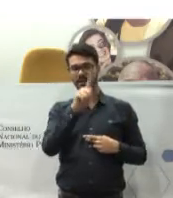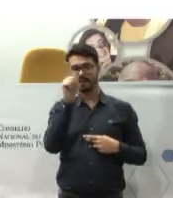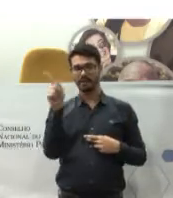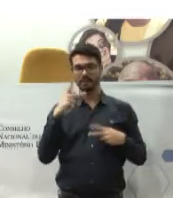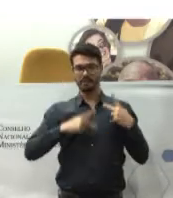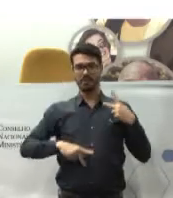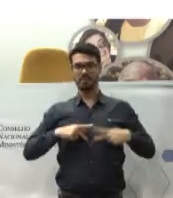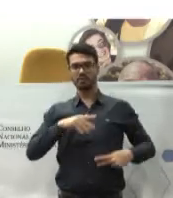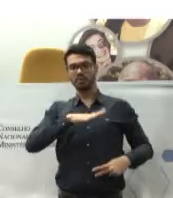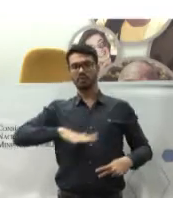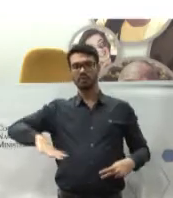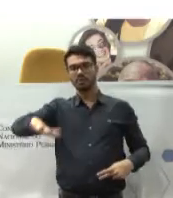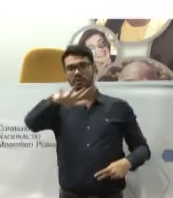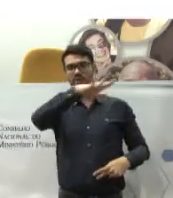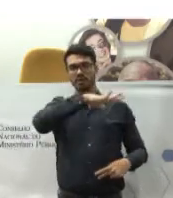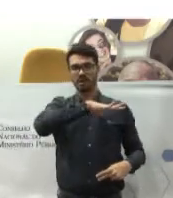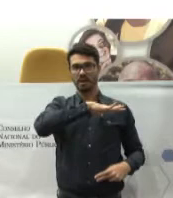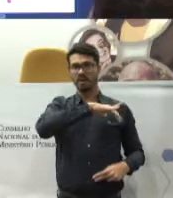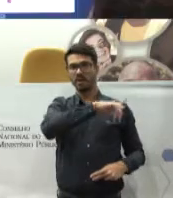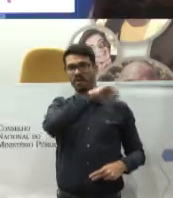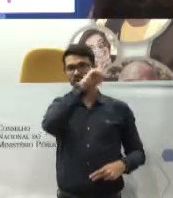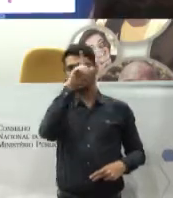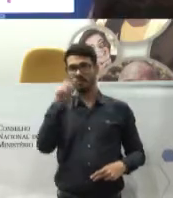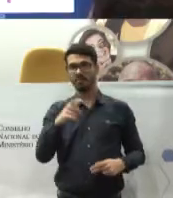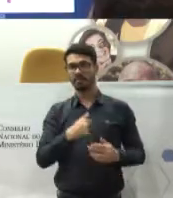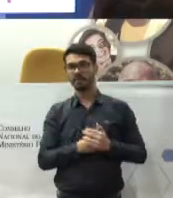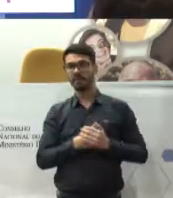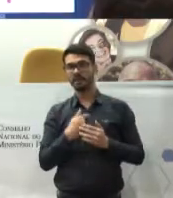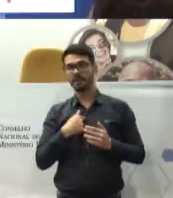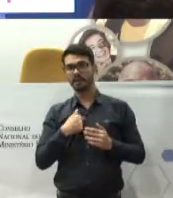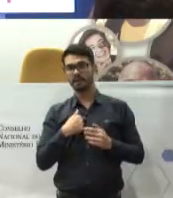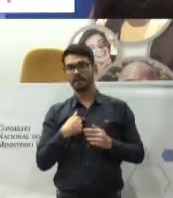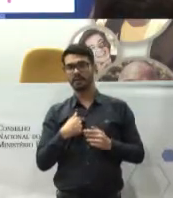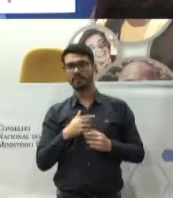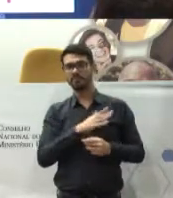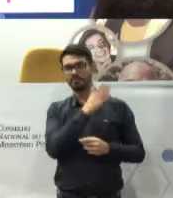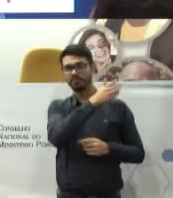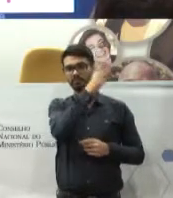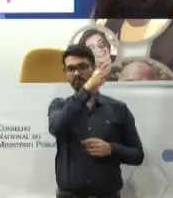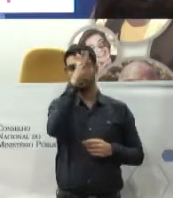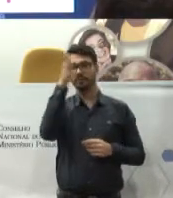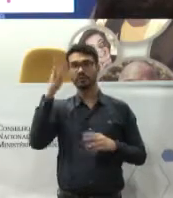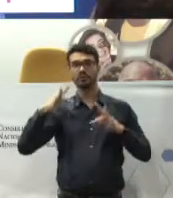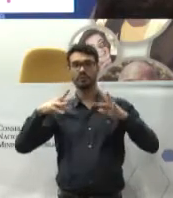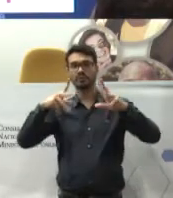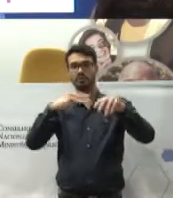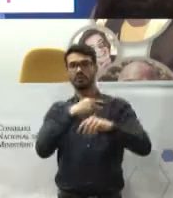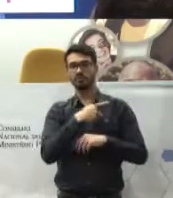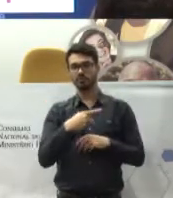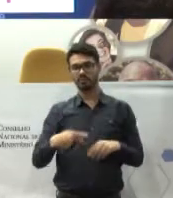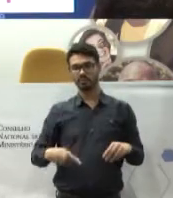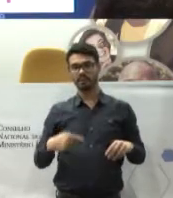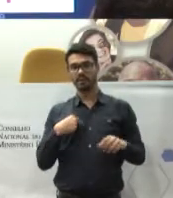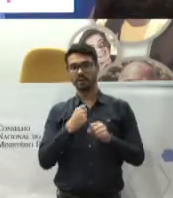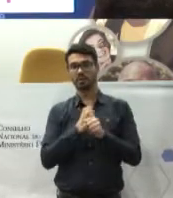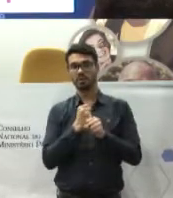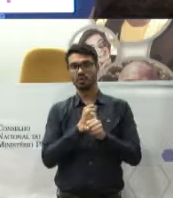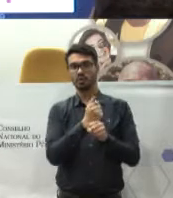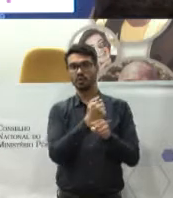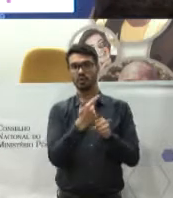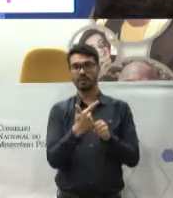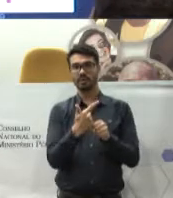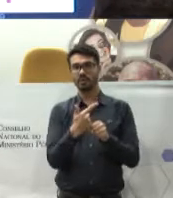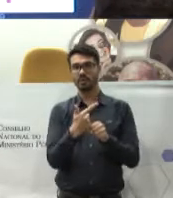Então, agora eu estou no Centro de Apoio e Defesa do Consumidor, mas eu atuo em todas as matérias do Ministério Público. Tenho 12 anos de Ministério Público, tenho